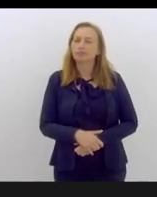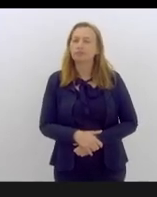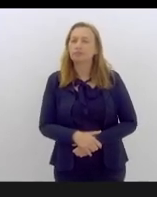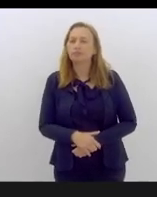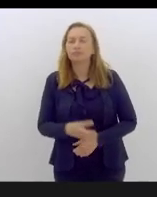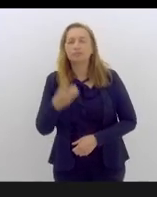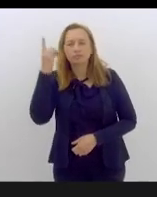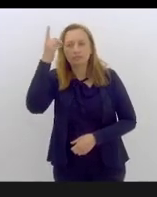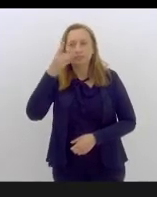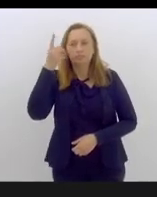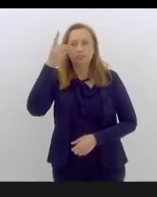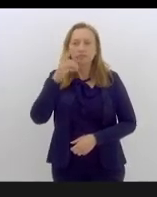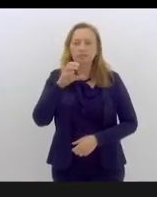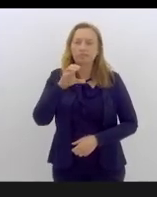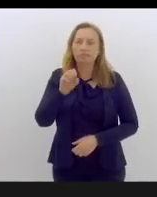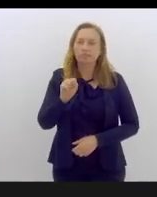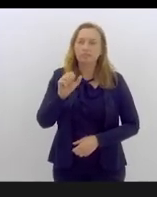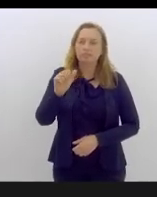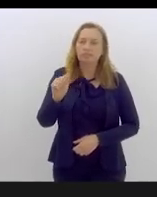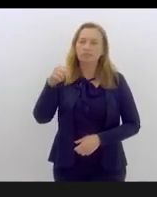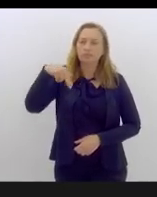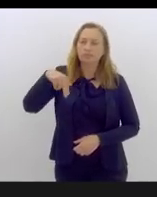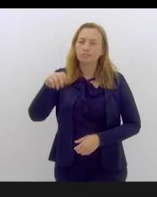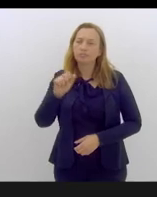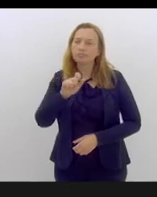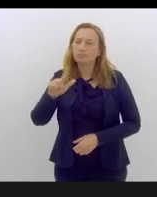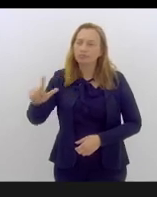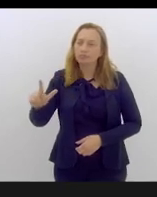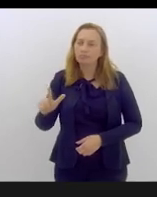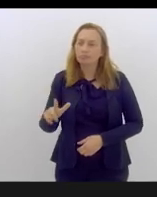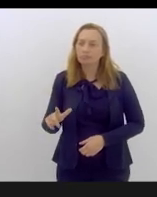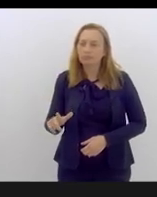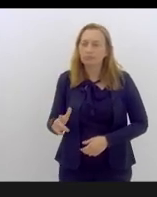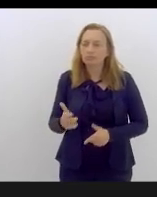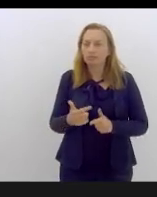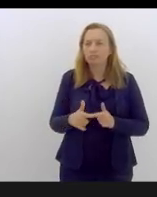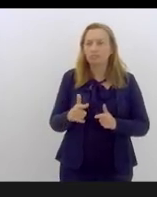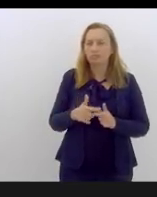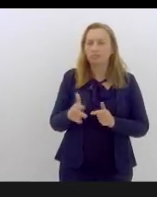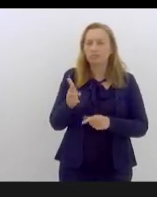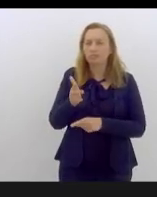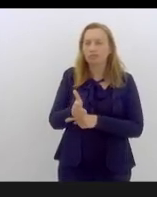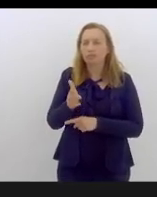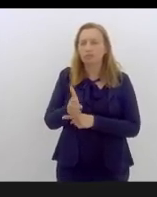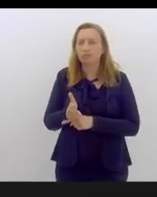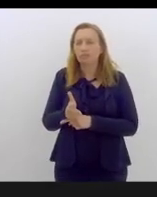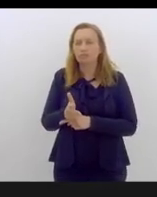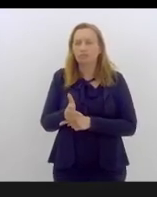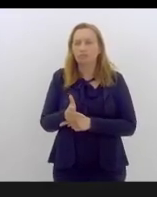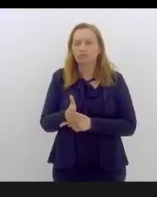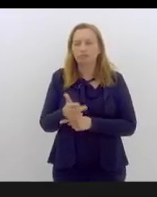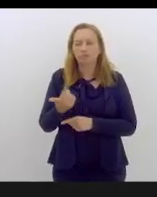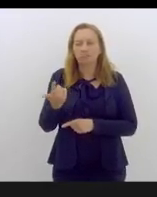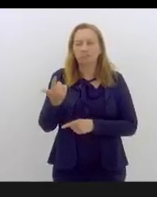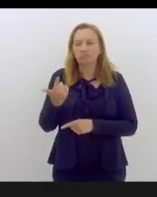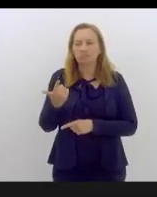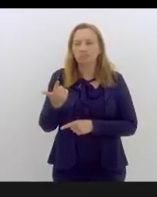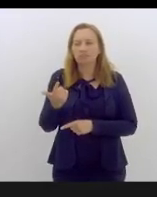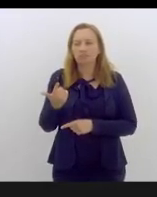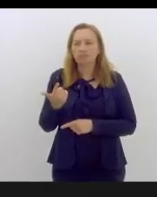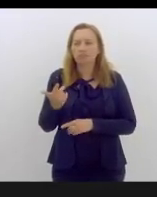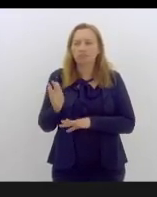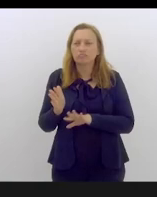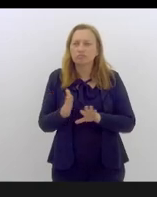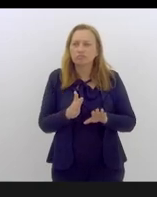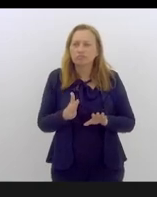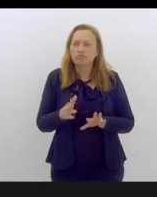Deputado Samuel Malafaia, pois não. Eu peço desculpa, deu um probleminha aqui no vídeo aqui, e eu não me manifestei.